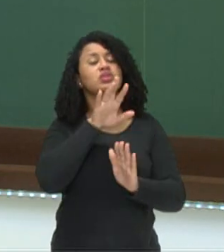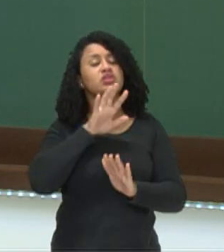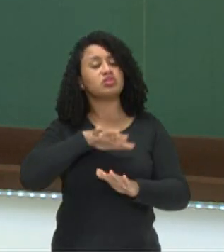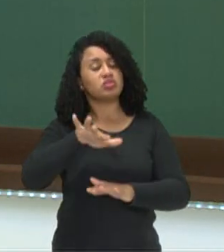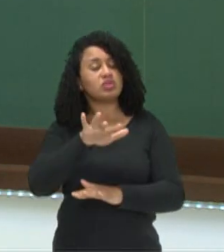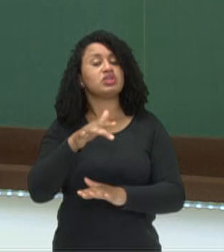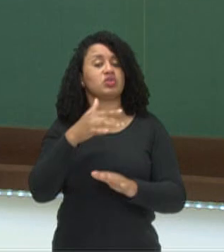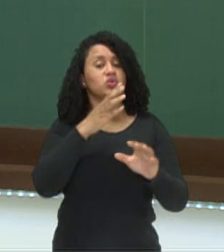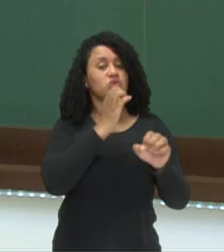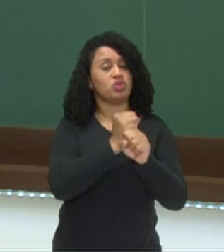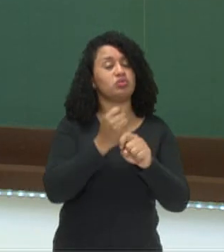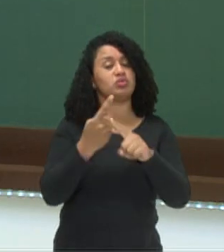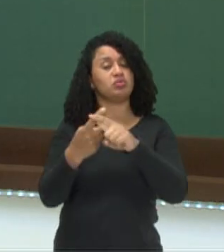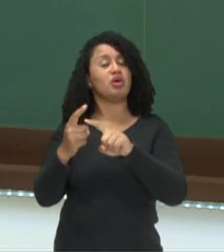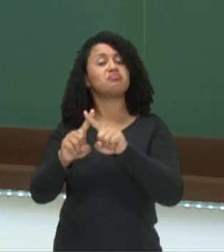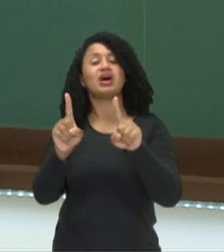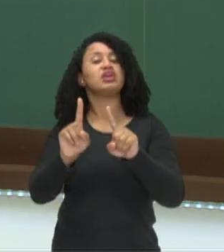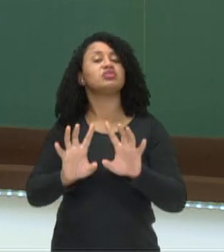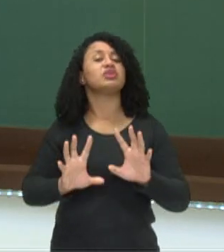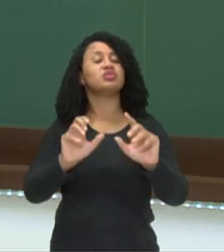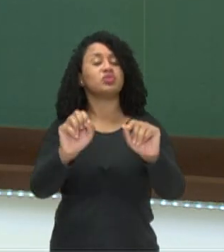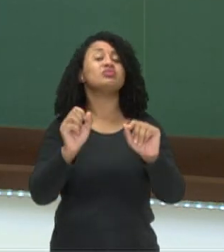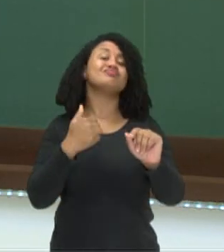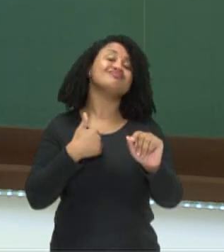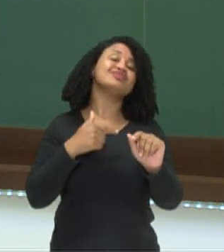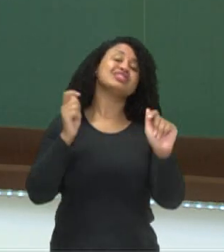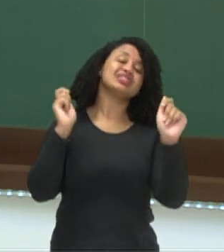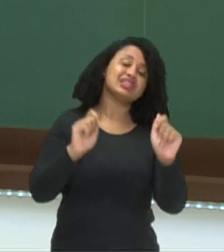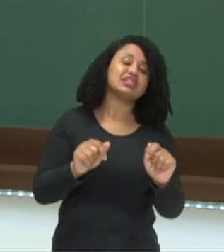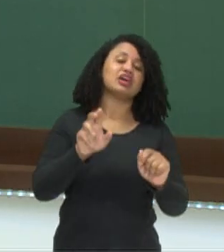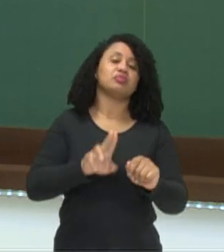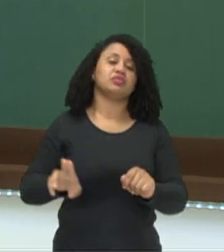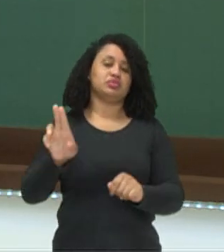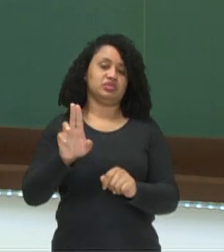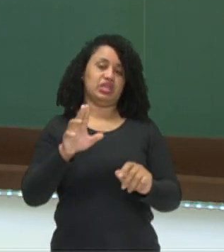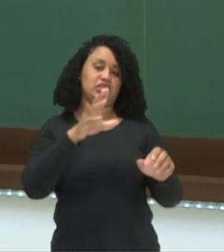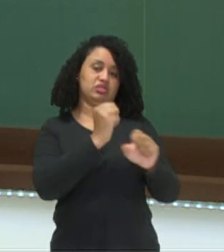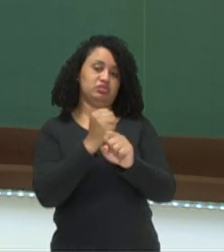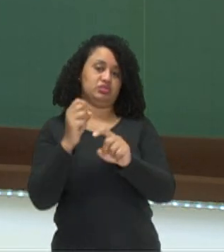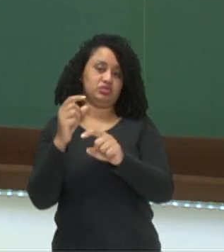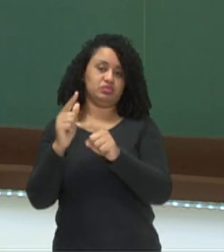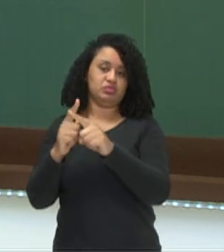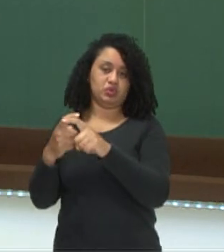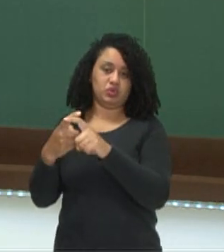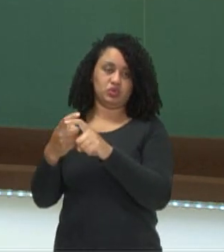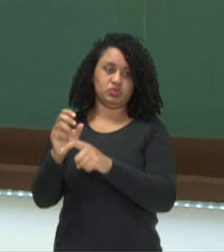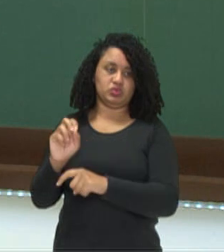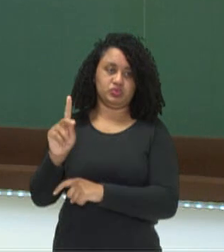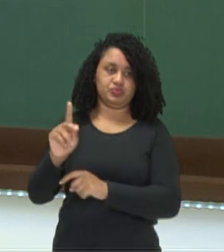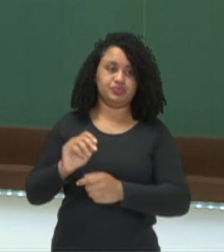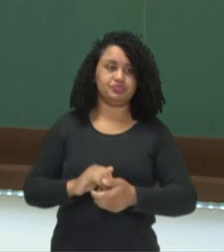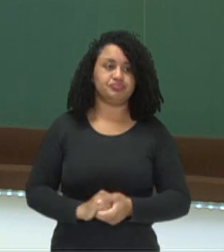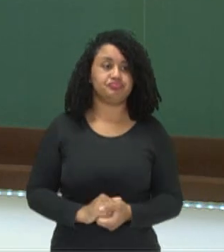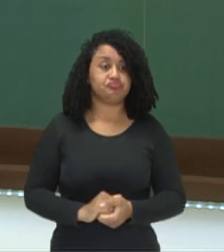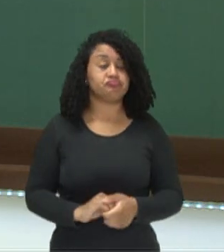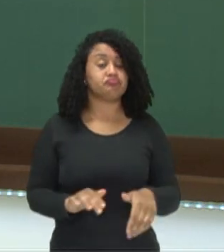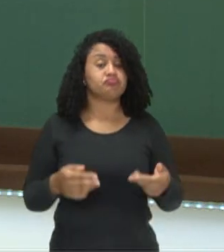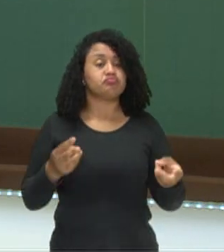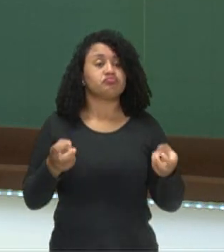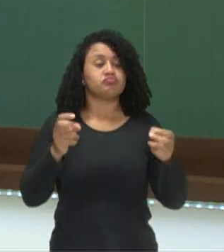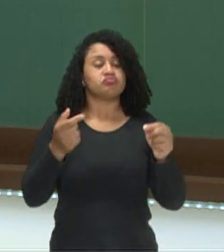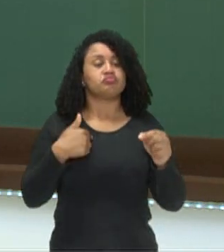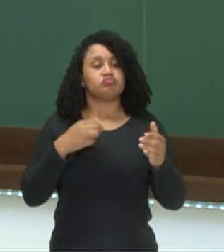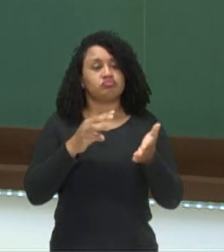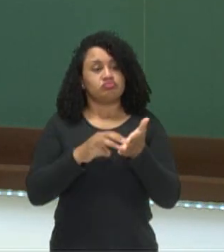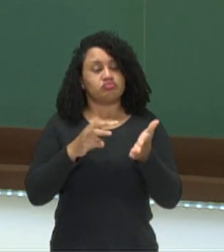soma e produto. Mas nem todas é conveniente a gente usar soma e produto, tá bom? Então, olha lá, o